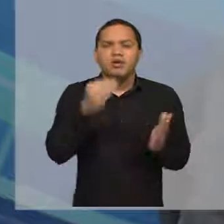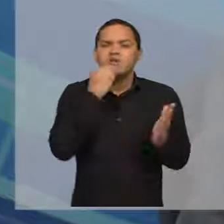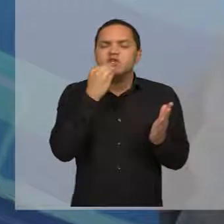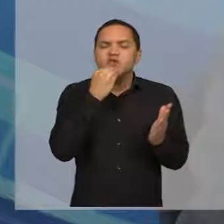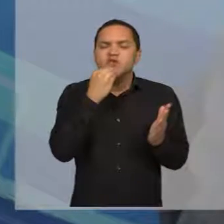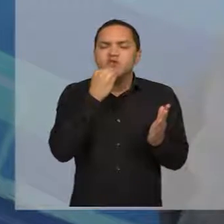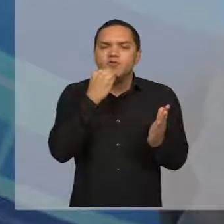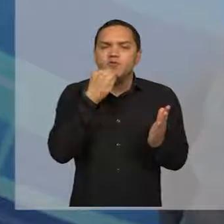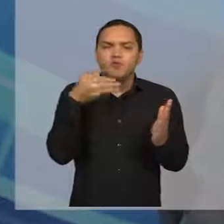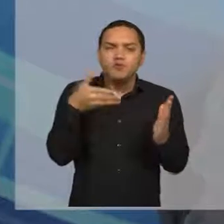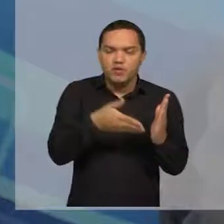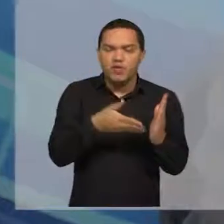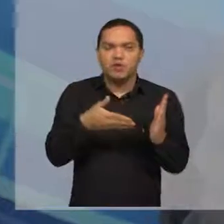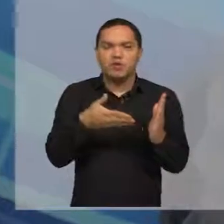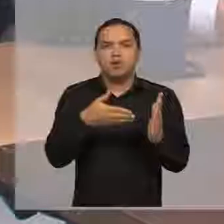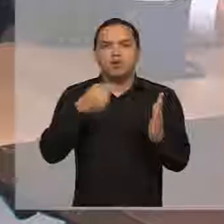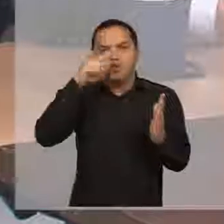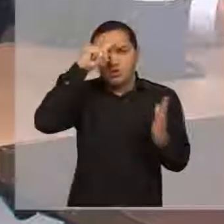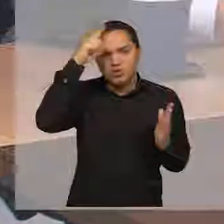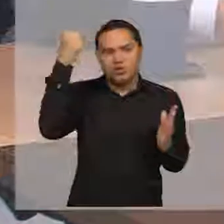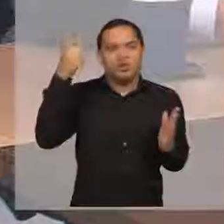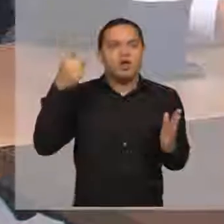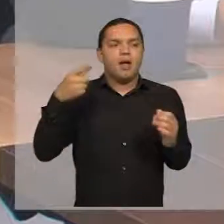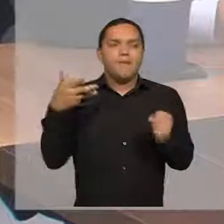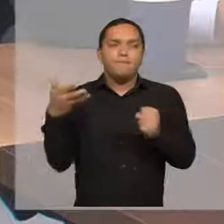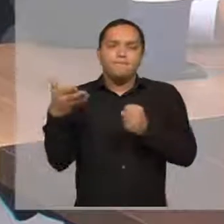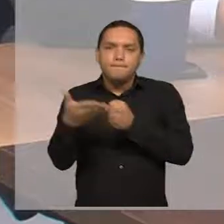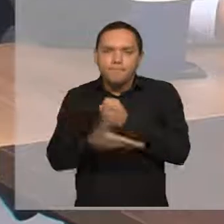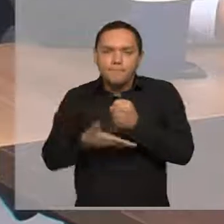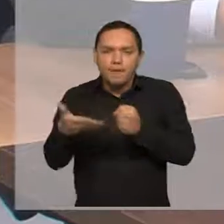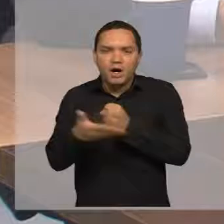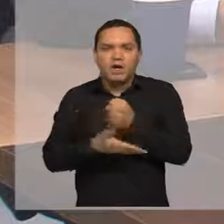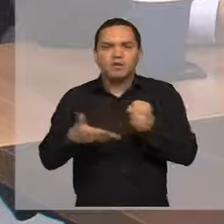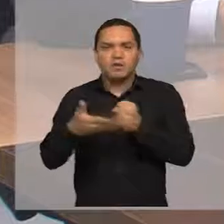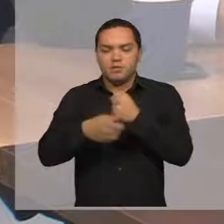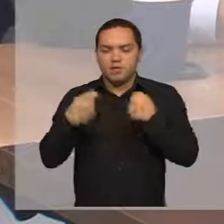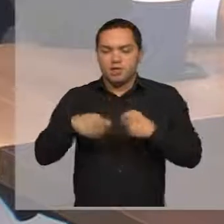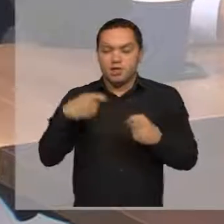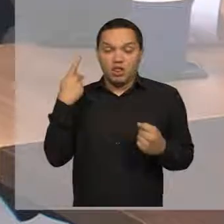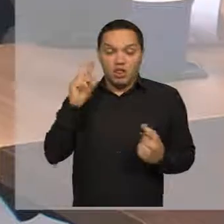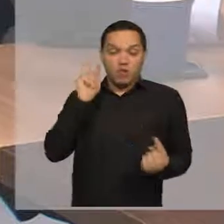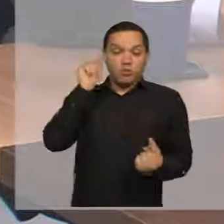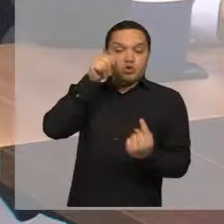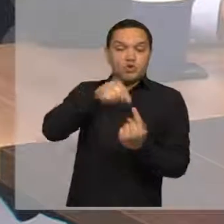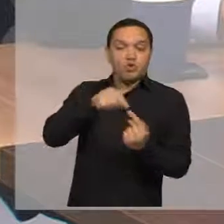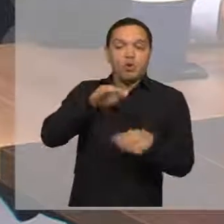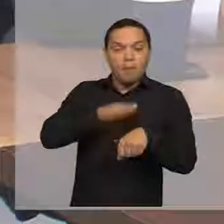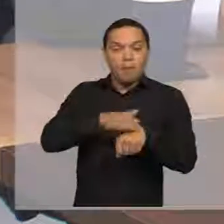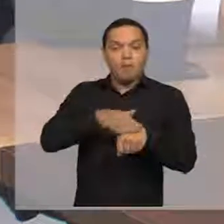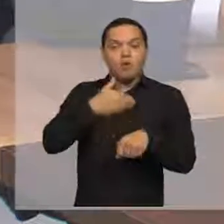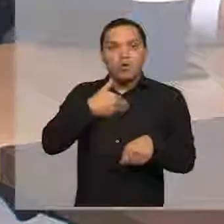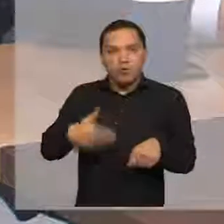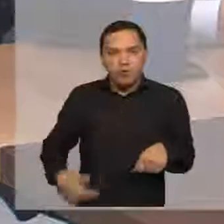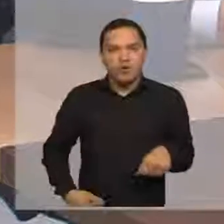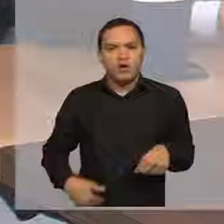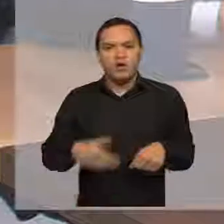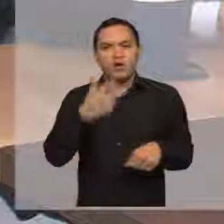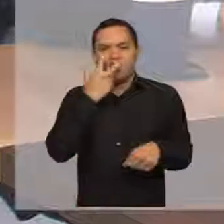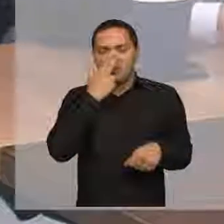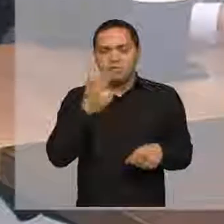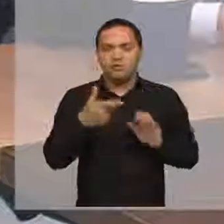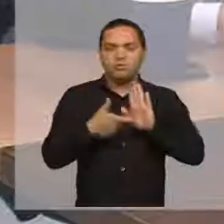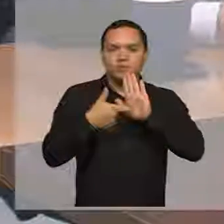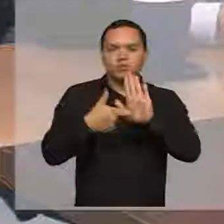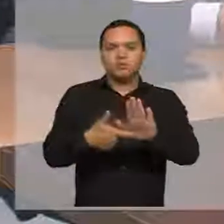aquelas ideias mais básicas, né? Aquele que traça o objetivo do governo, que dê uma característica desse governo. Quer dizer,